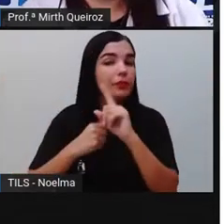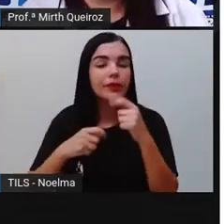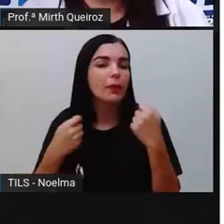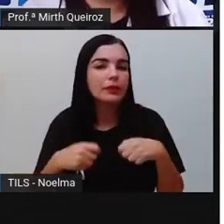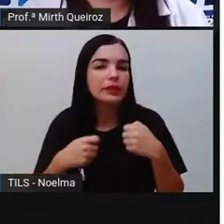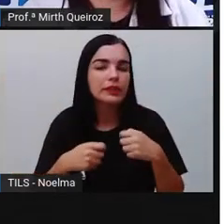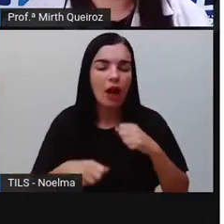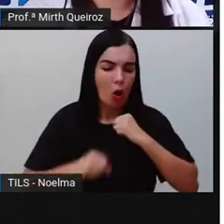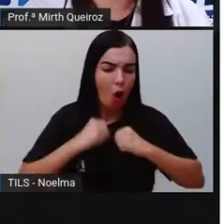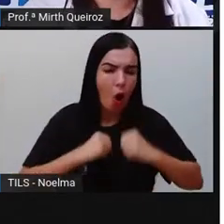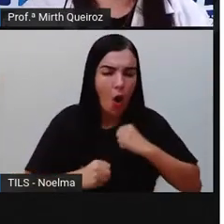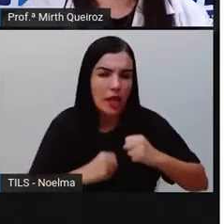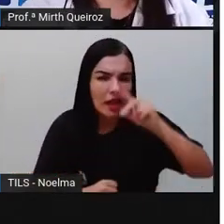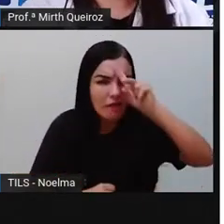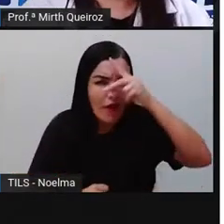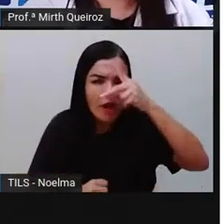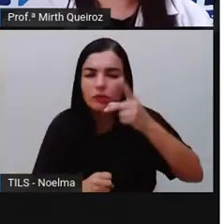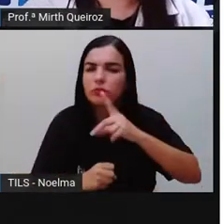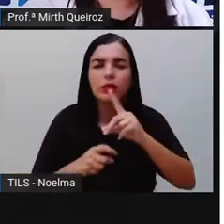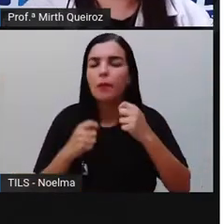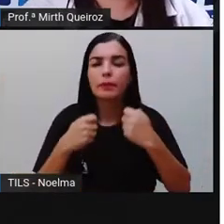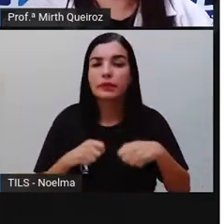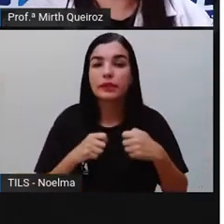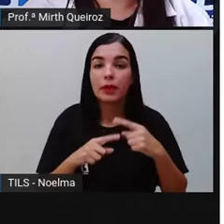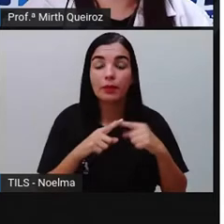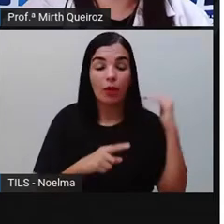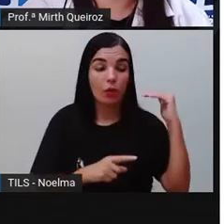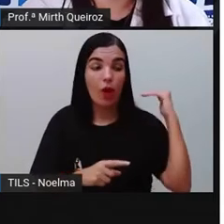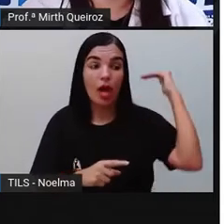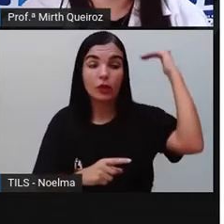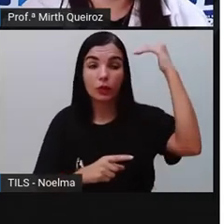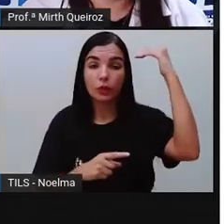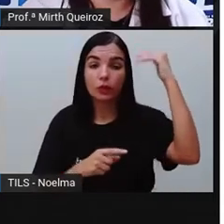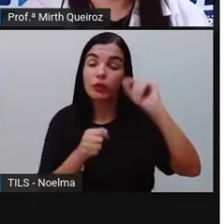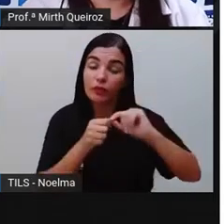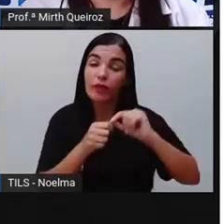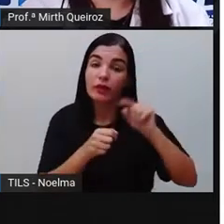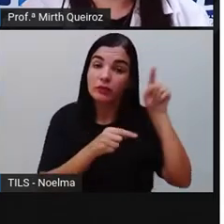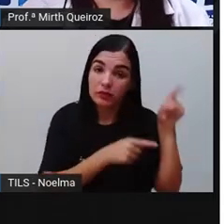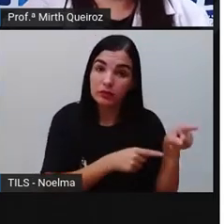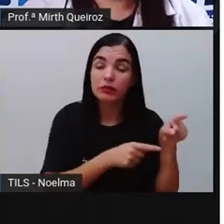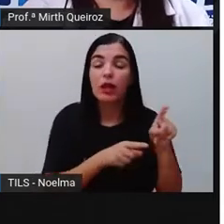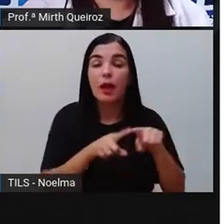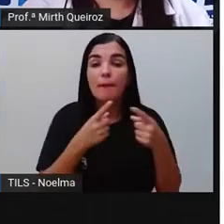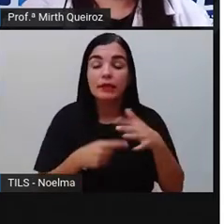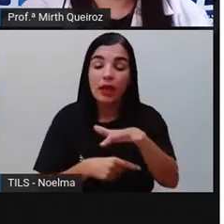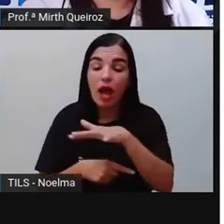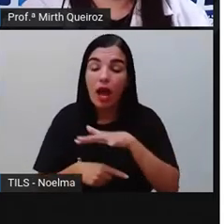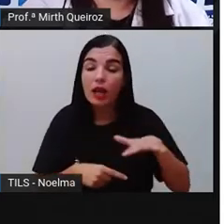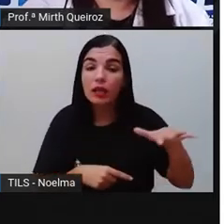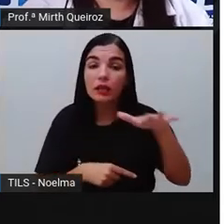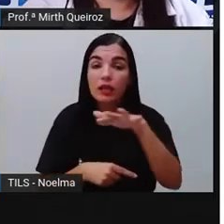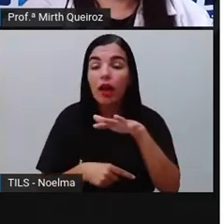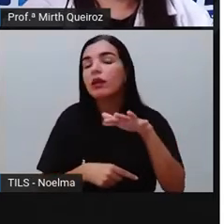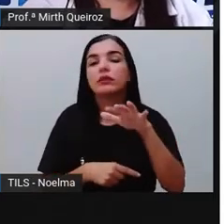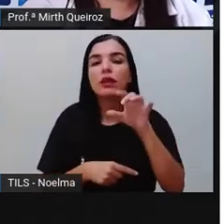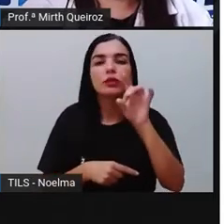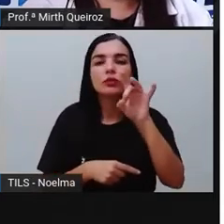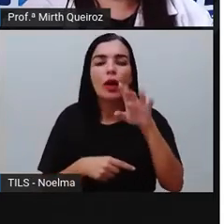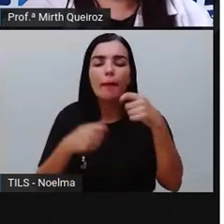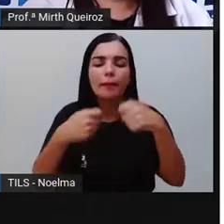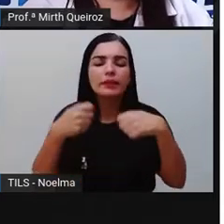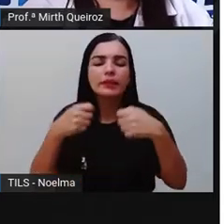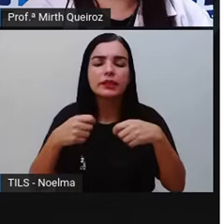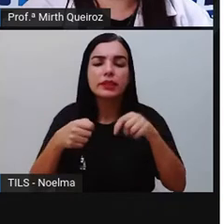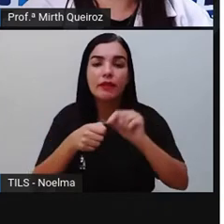mais intensiva, né? O adulto geralmente ele faz esse tipo de atividade. A criança, ela pode